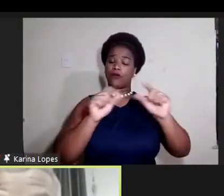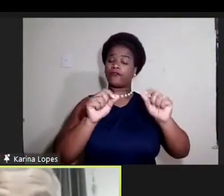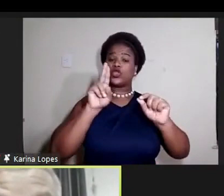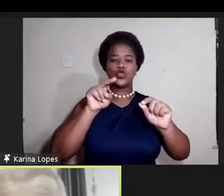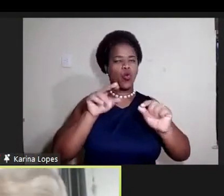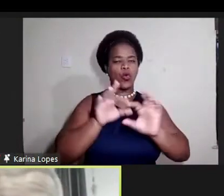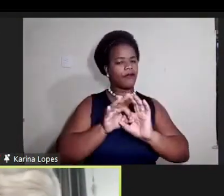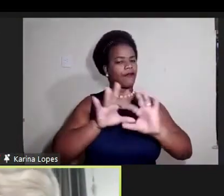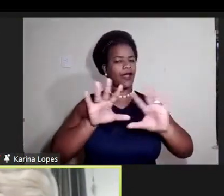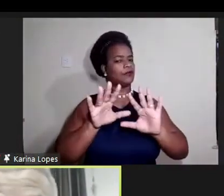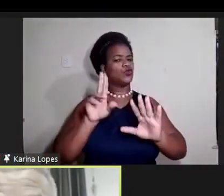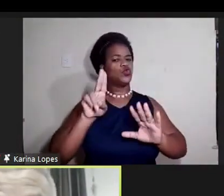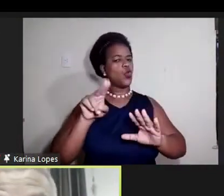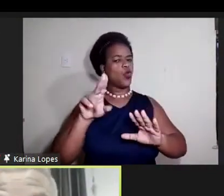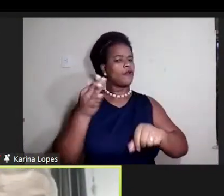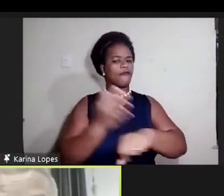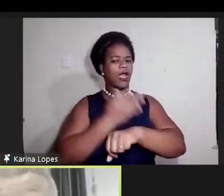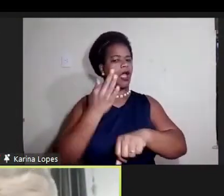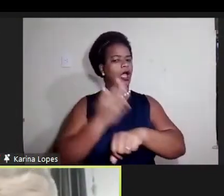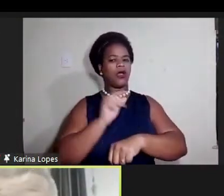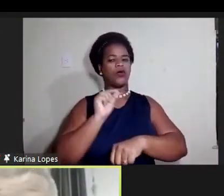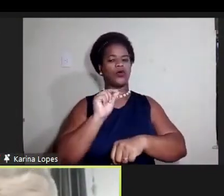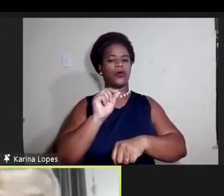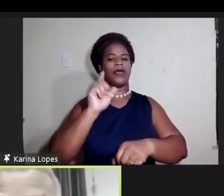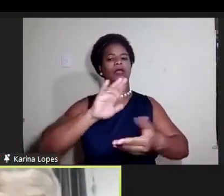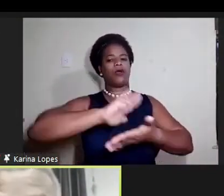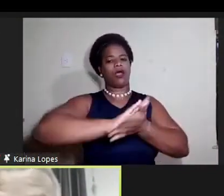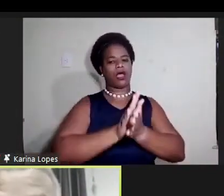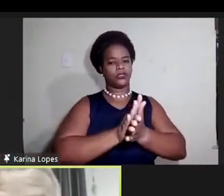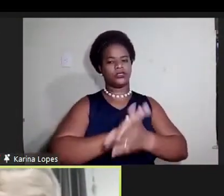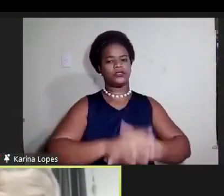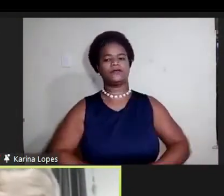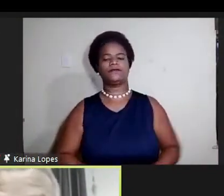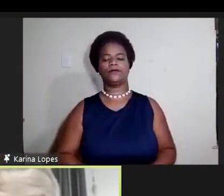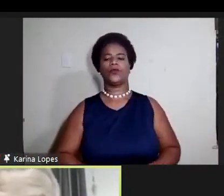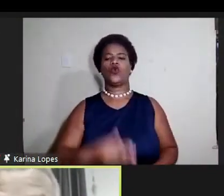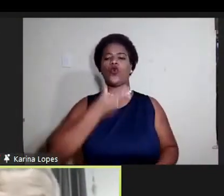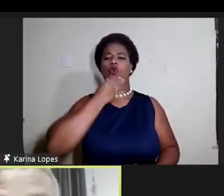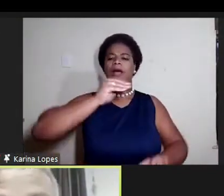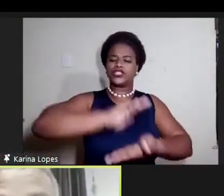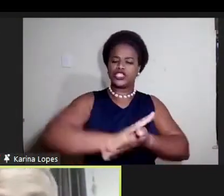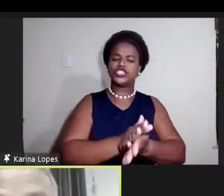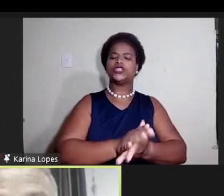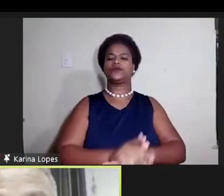tolerar, felizmente, é o racismo, o machismo, a